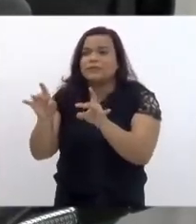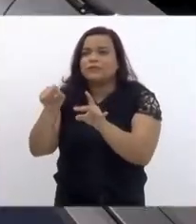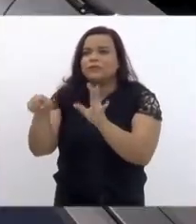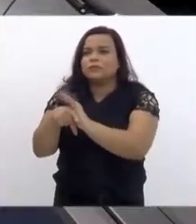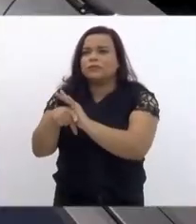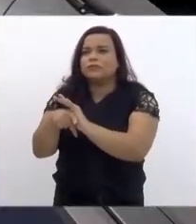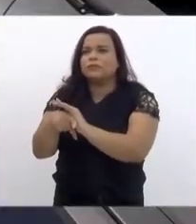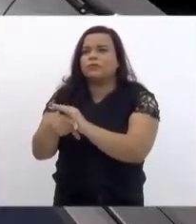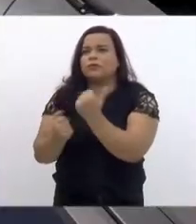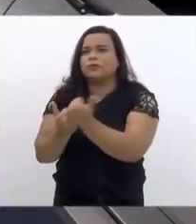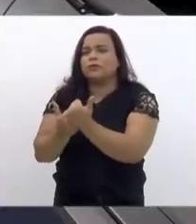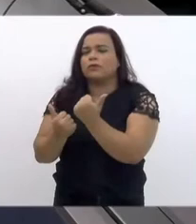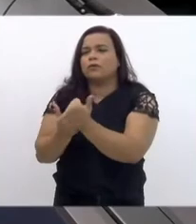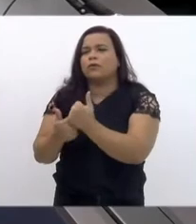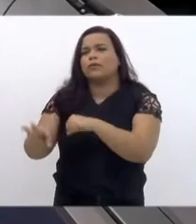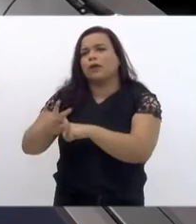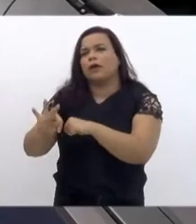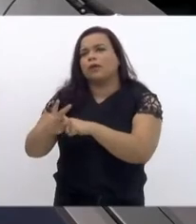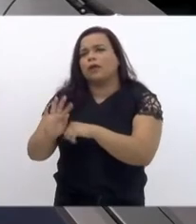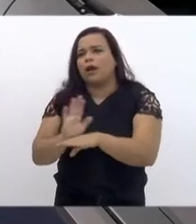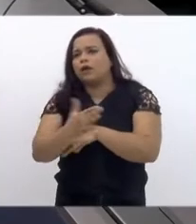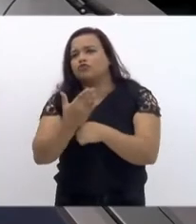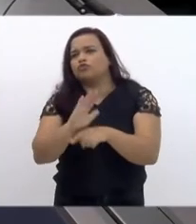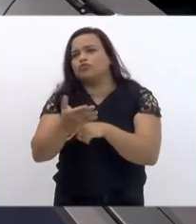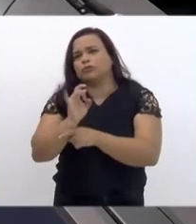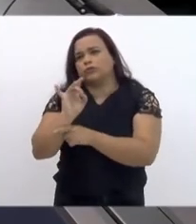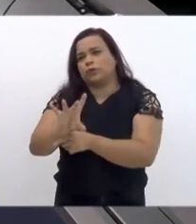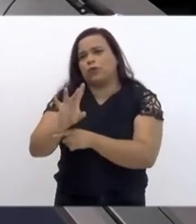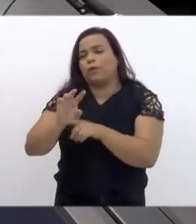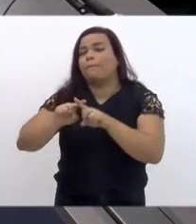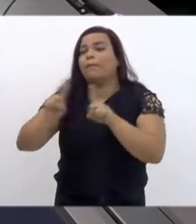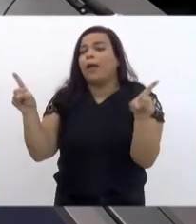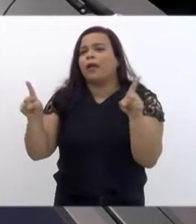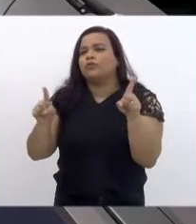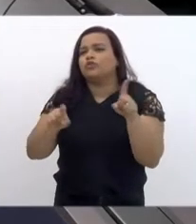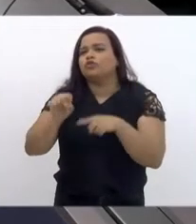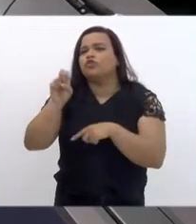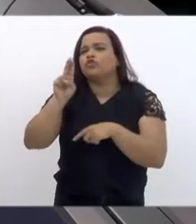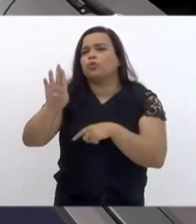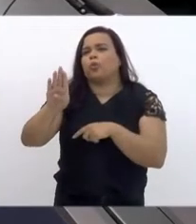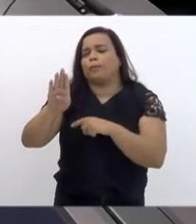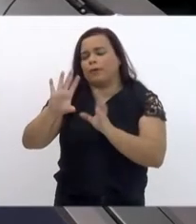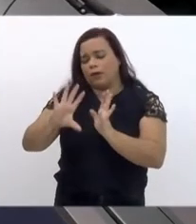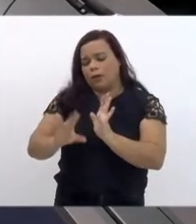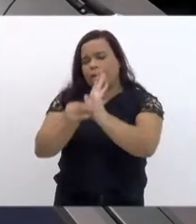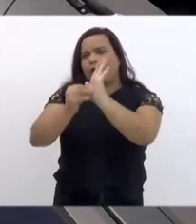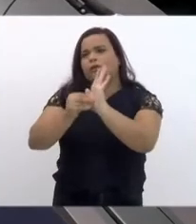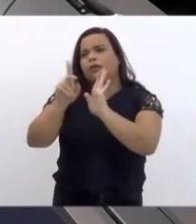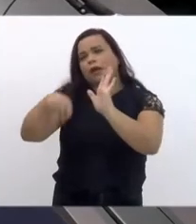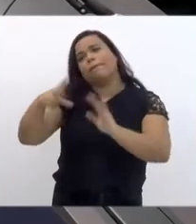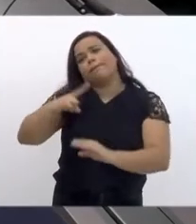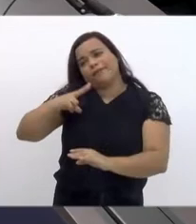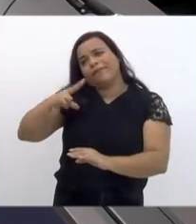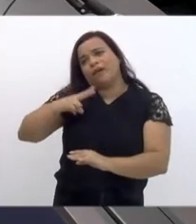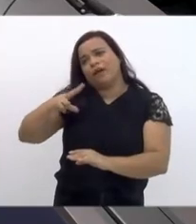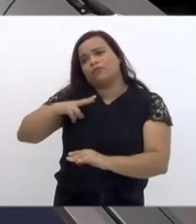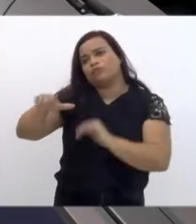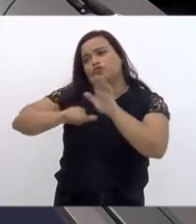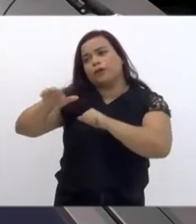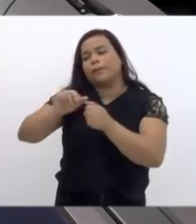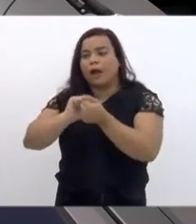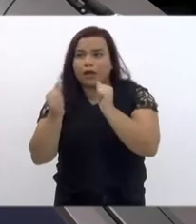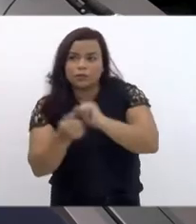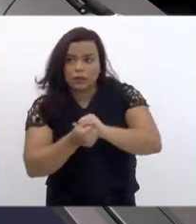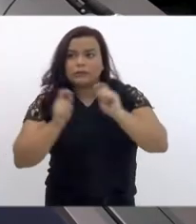da cooperação técnica. A subemenda é para a questão privada, do chamamento. Então, fazendo essa adequação e